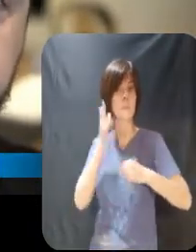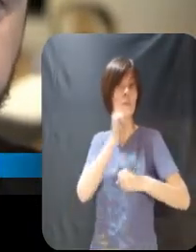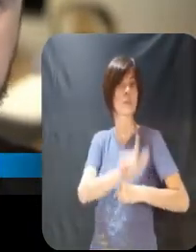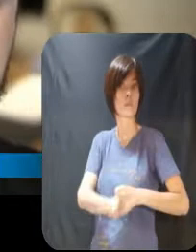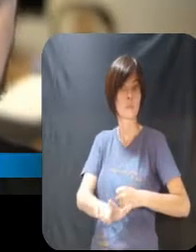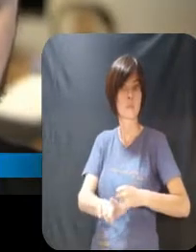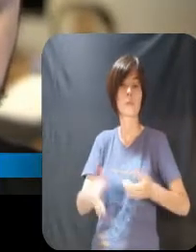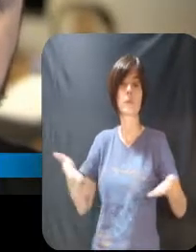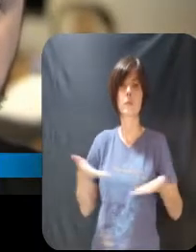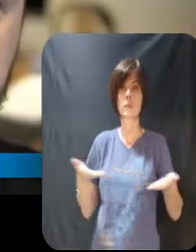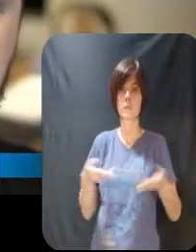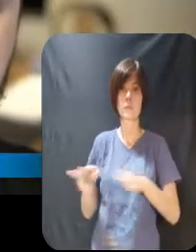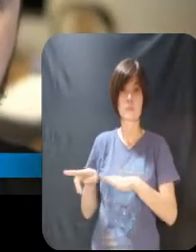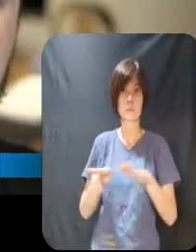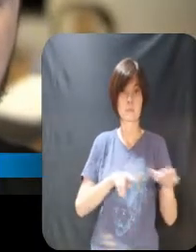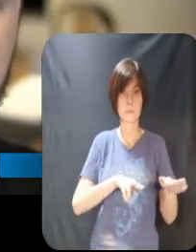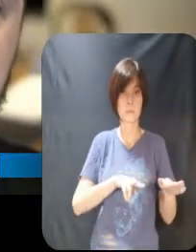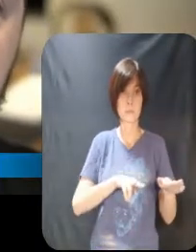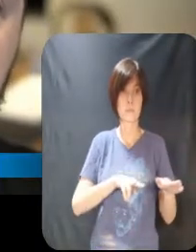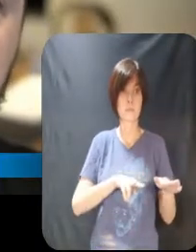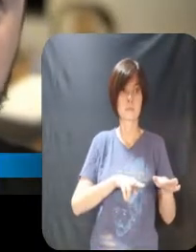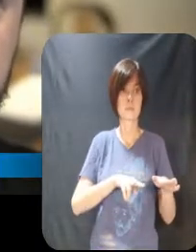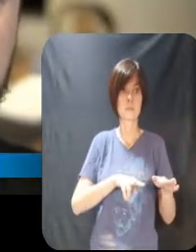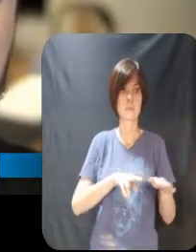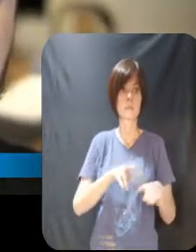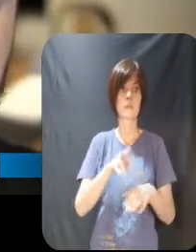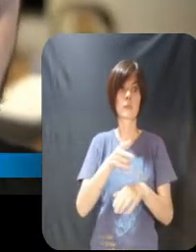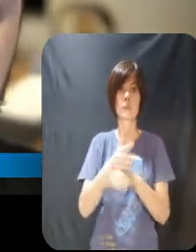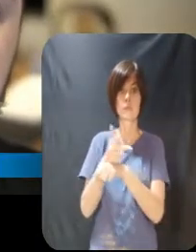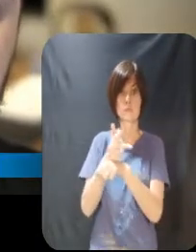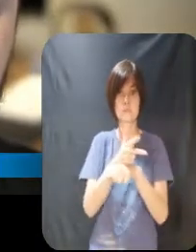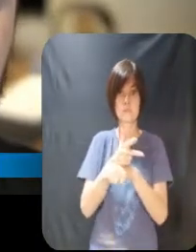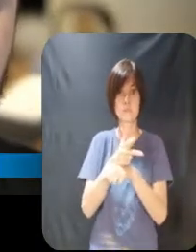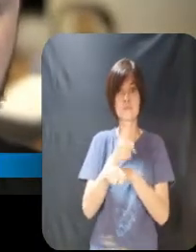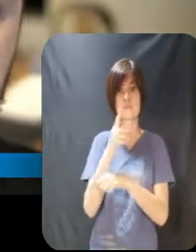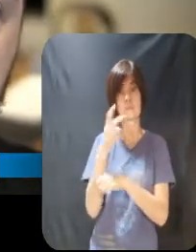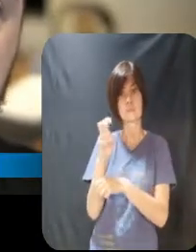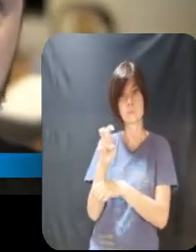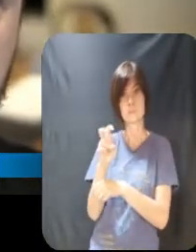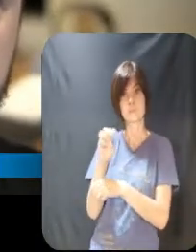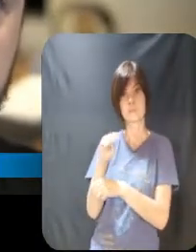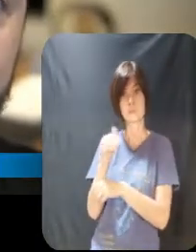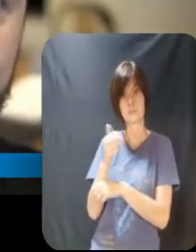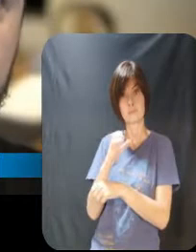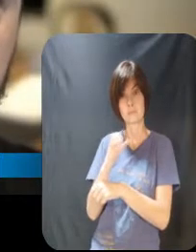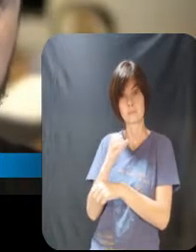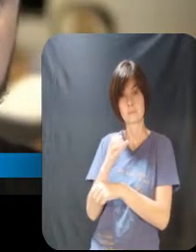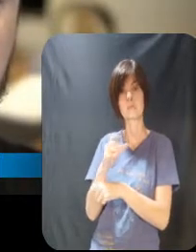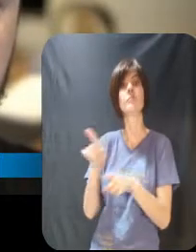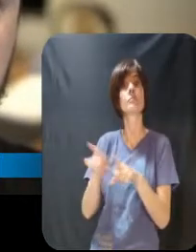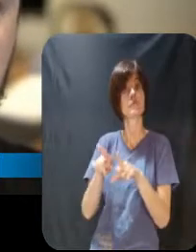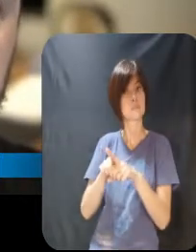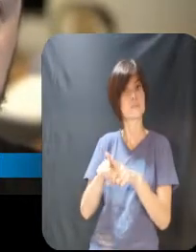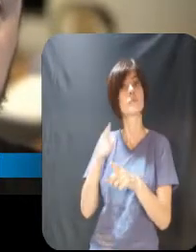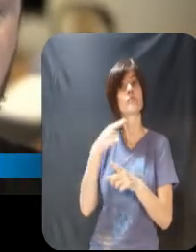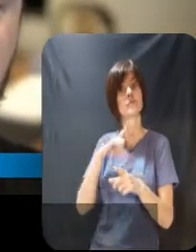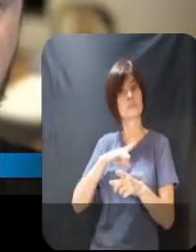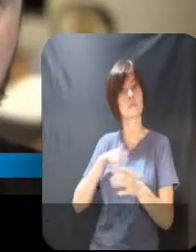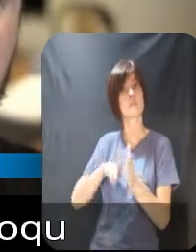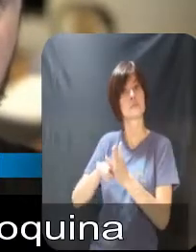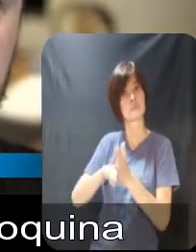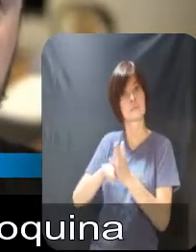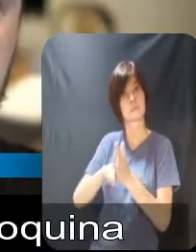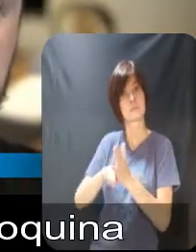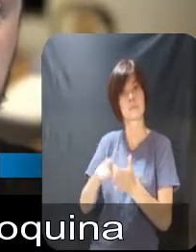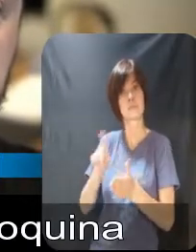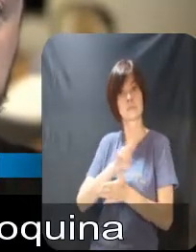março, a gente também teve testado e resultados promissores de uma outra droga chamada hidroxicloroquina.